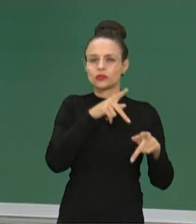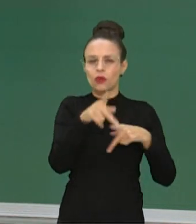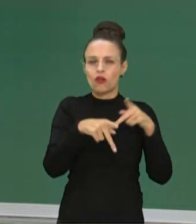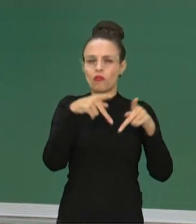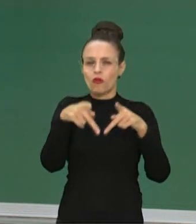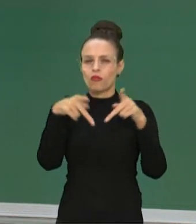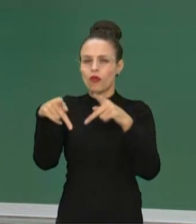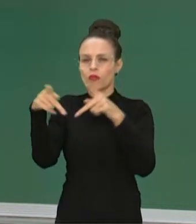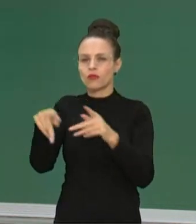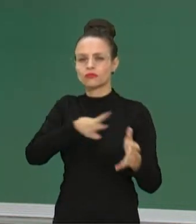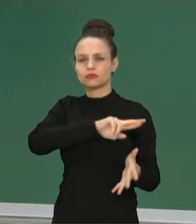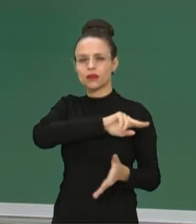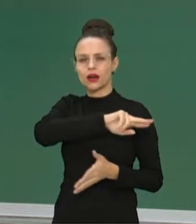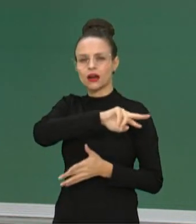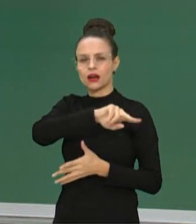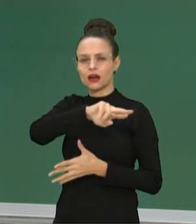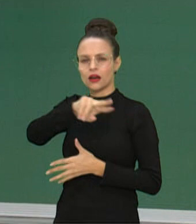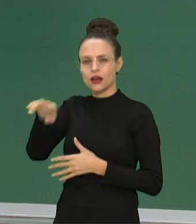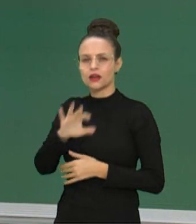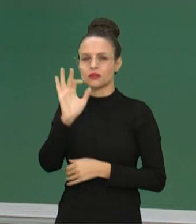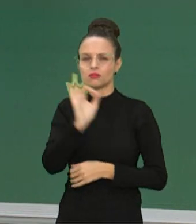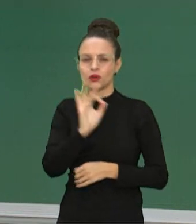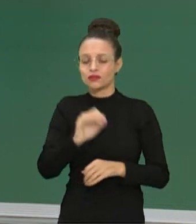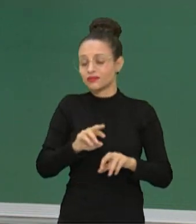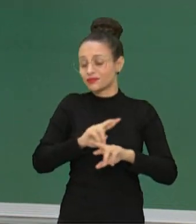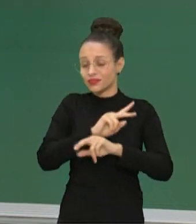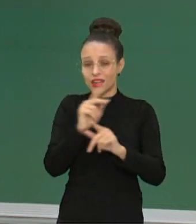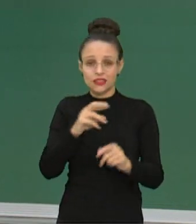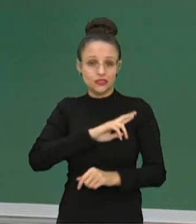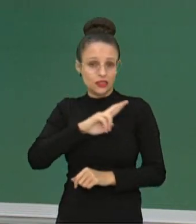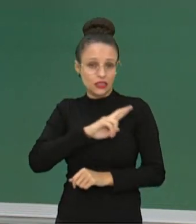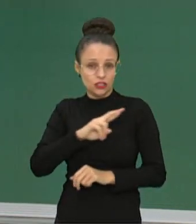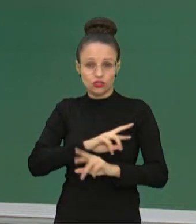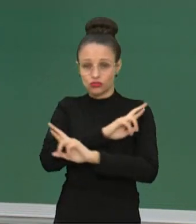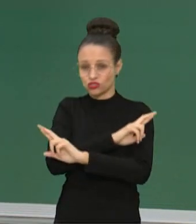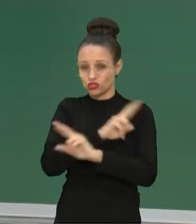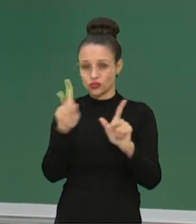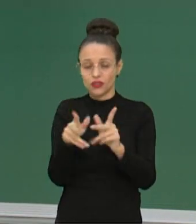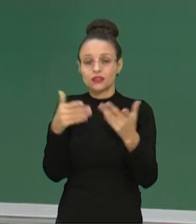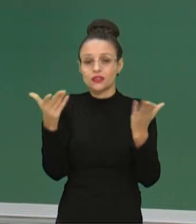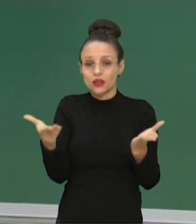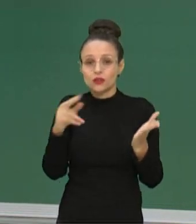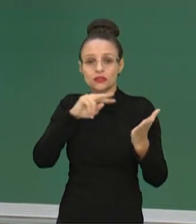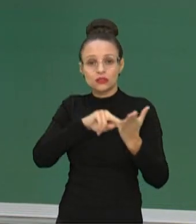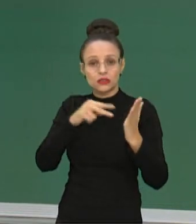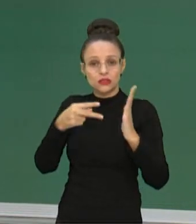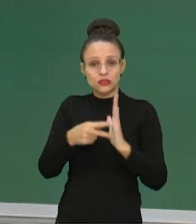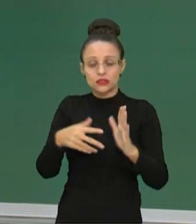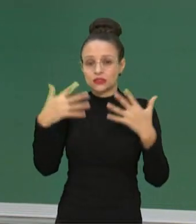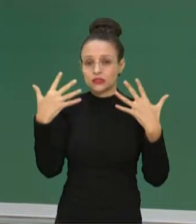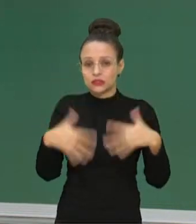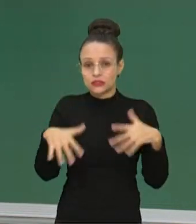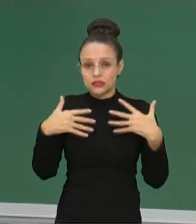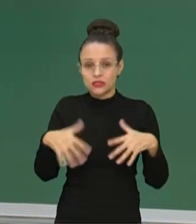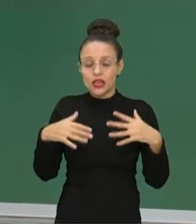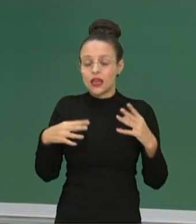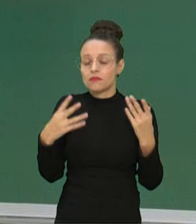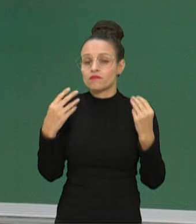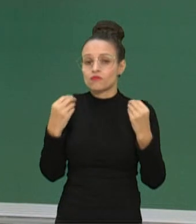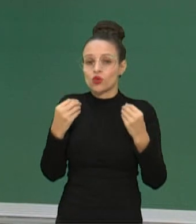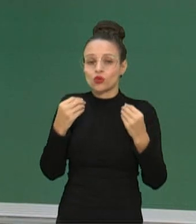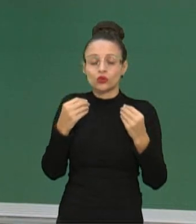de sérvios, que daí eles podem ser muçulmanos, podem ser cristãos, podem ser judeus. Ou seja, uma grande sala, uma torre de